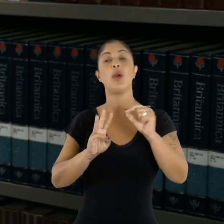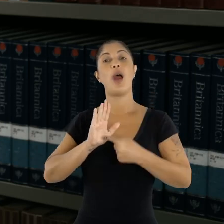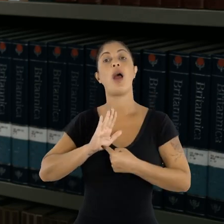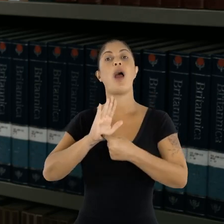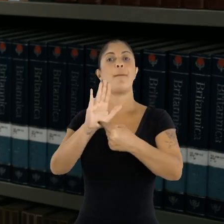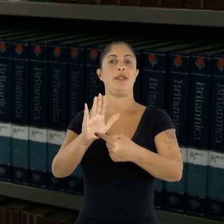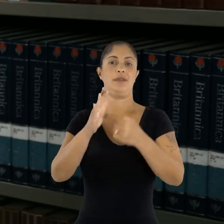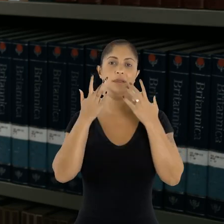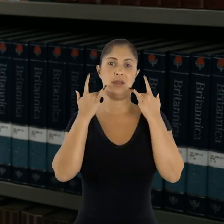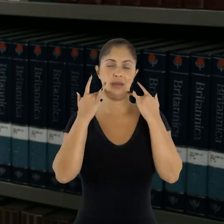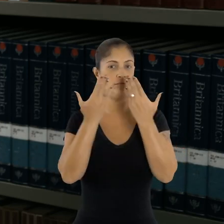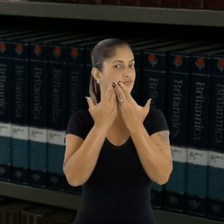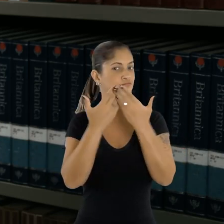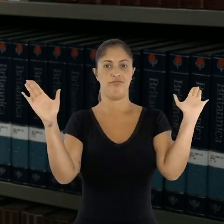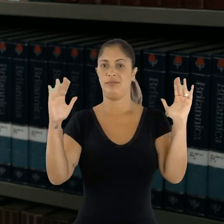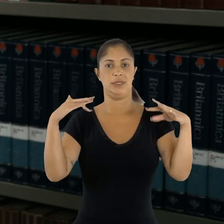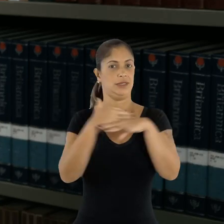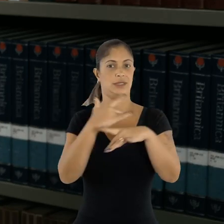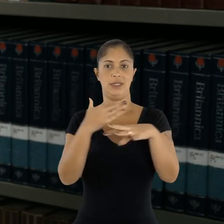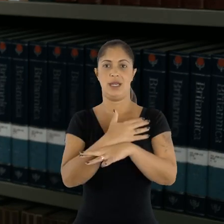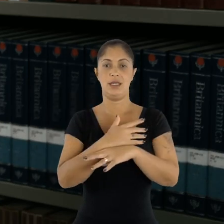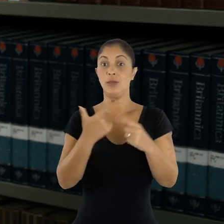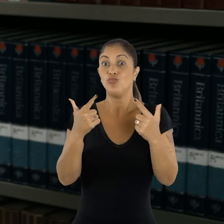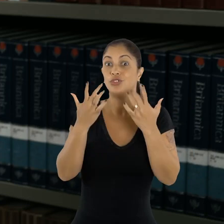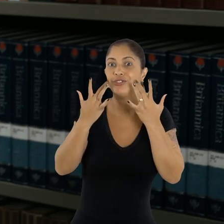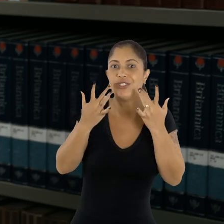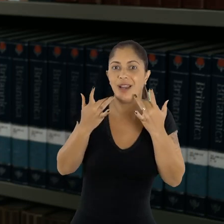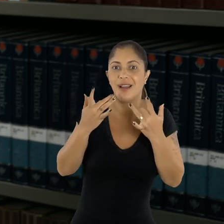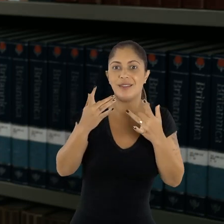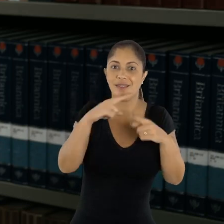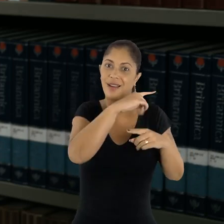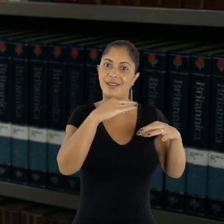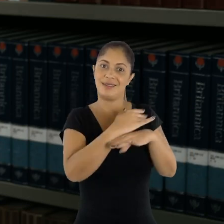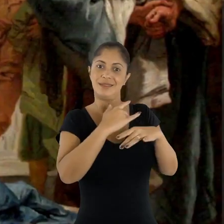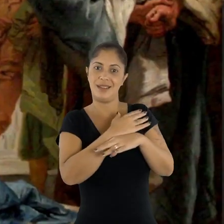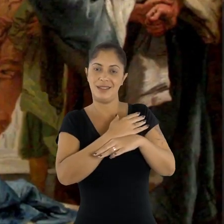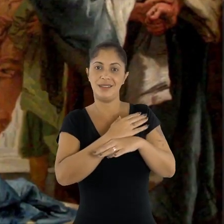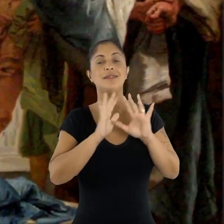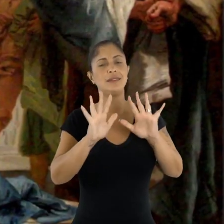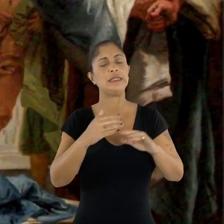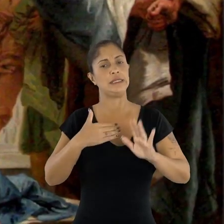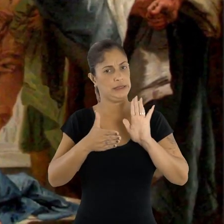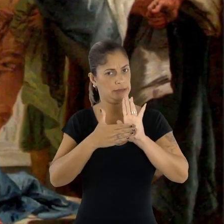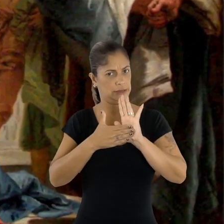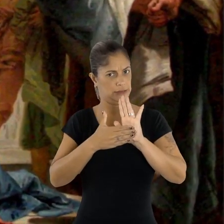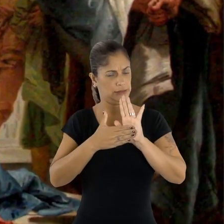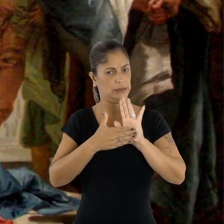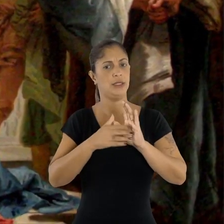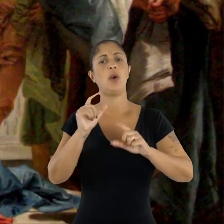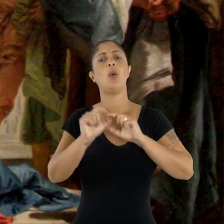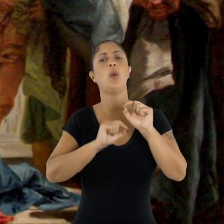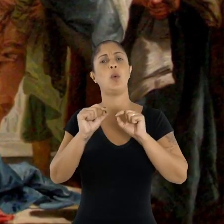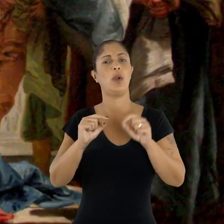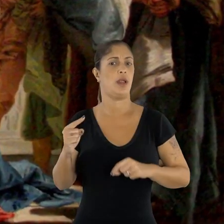Presidente Venceslau, aberto ao público da cidade, porque não havia teatro em Venceslau. Cheguei a propor,